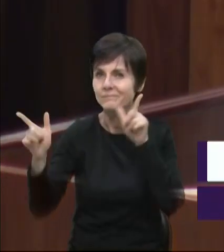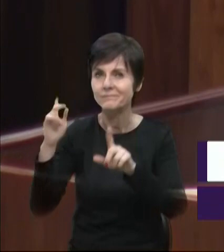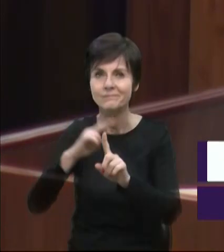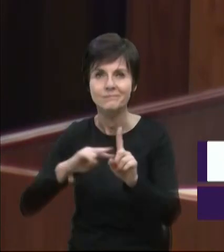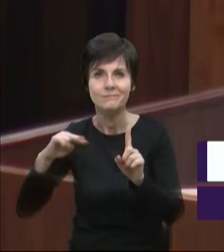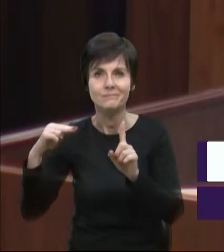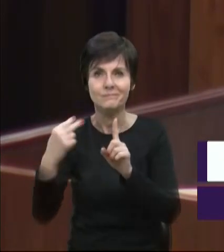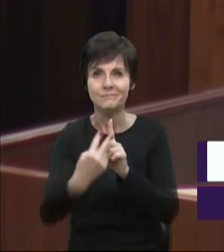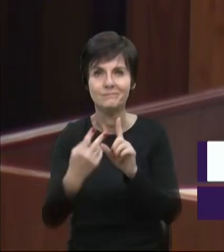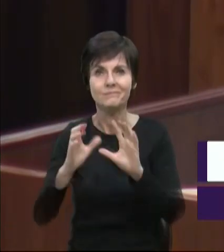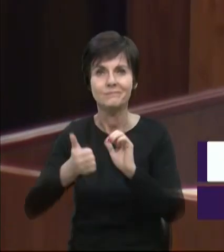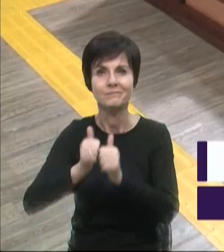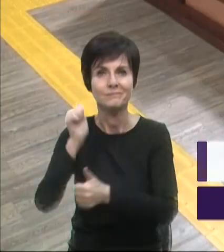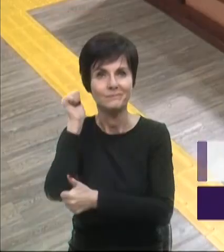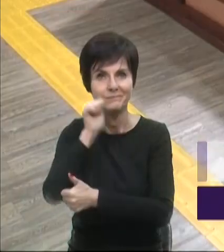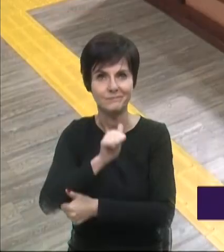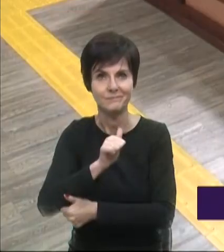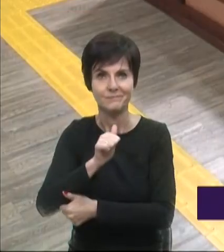feminino.